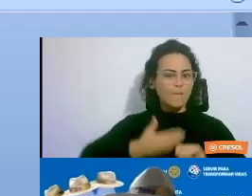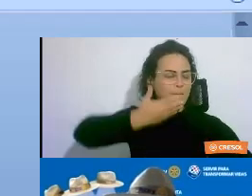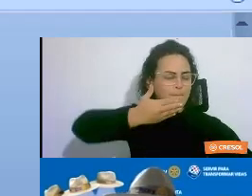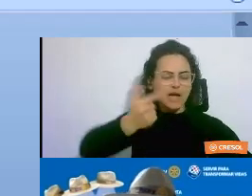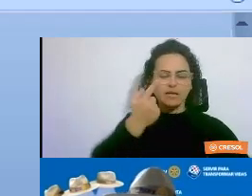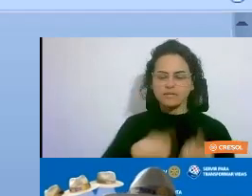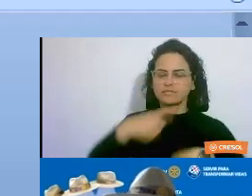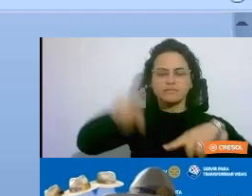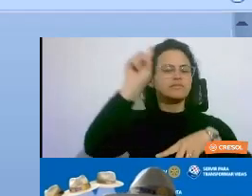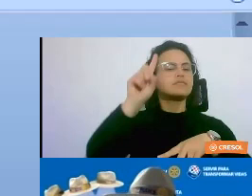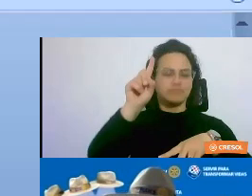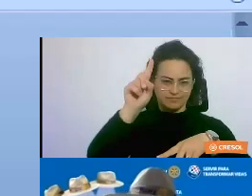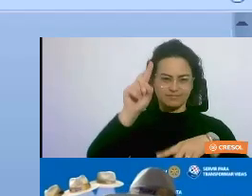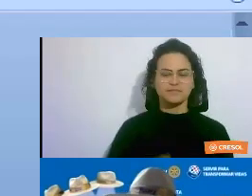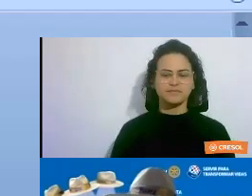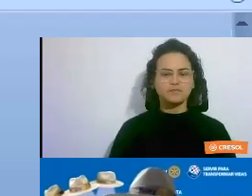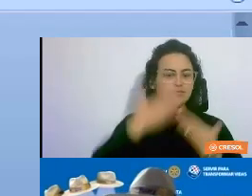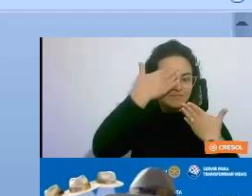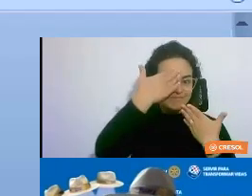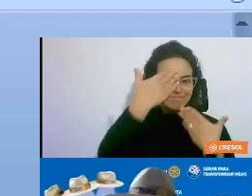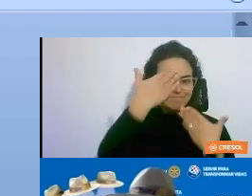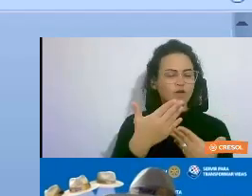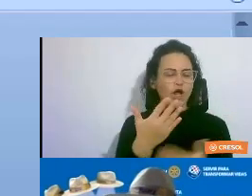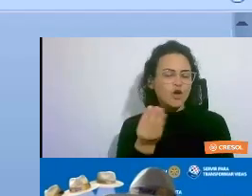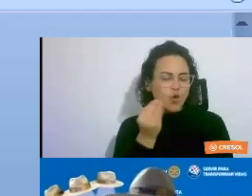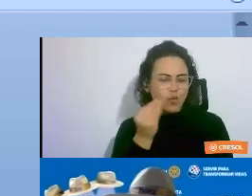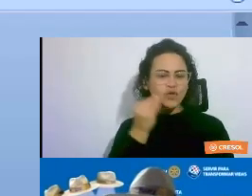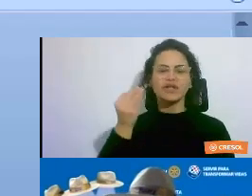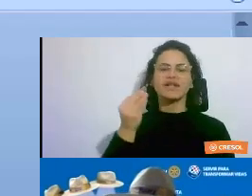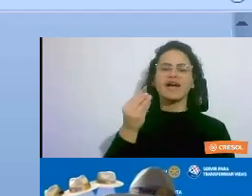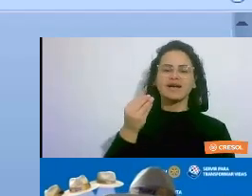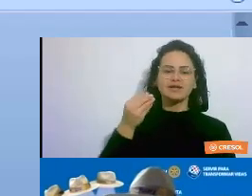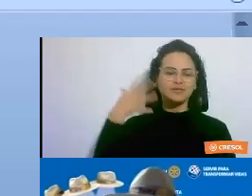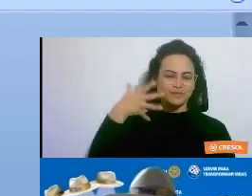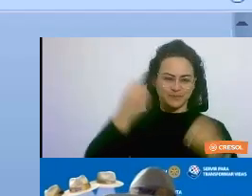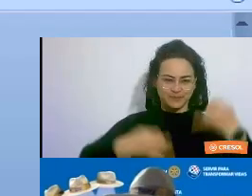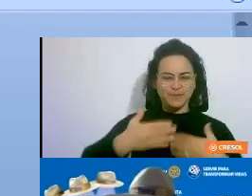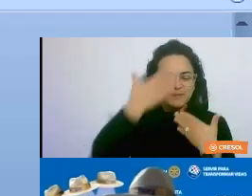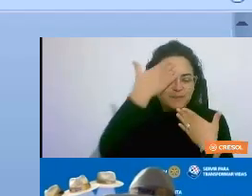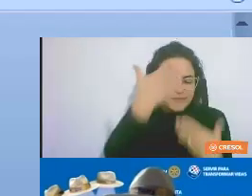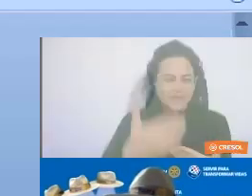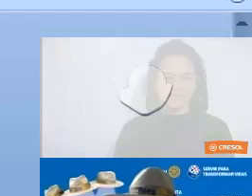nossa Fundação Rotário. Então, eu agradeço a oportunidade e fico sempre à disposição. Muito obrigado.